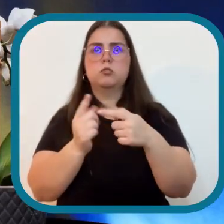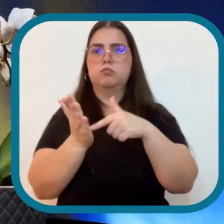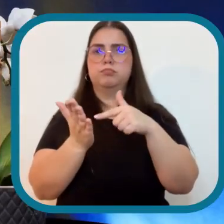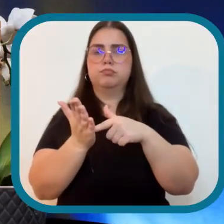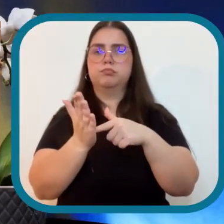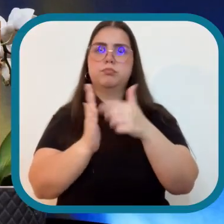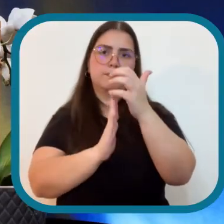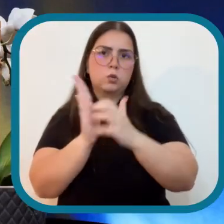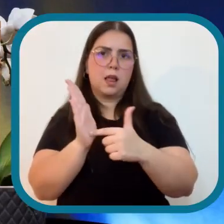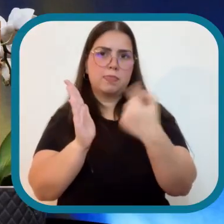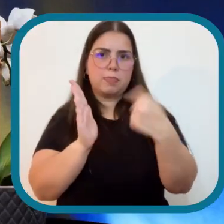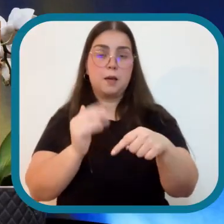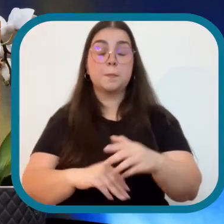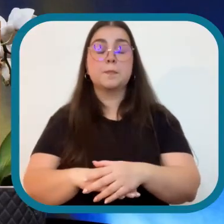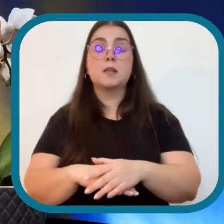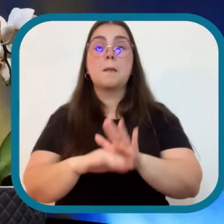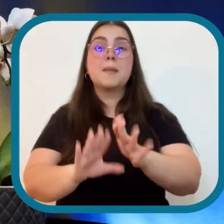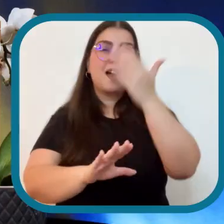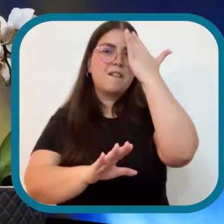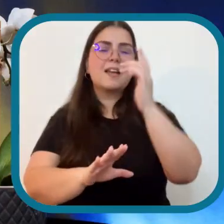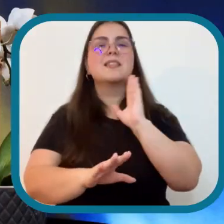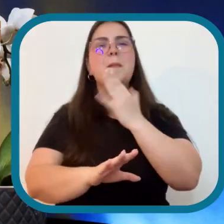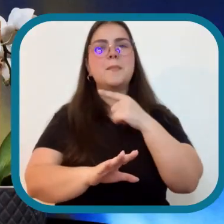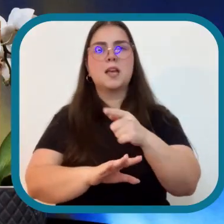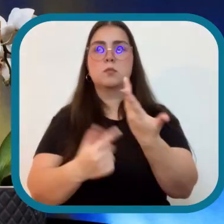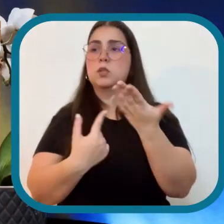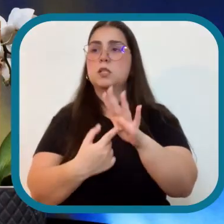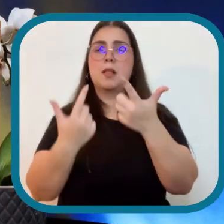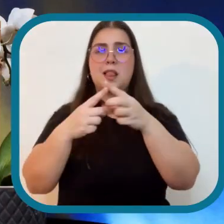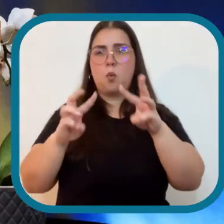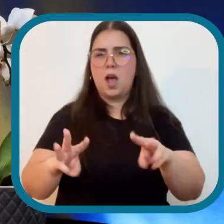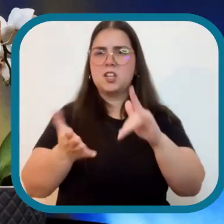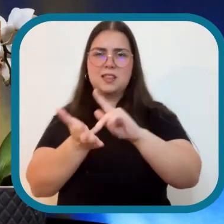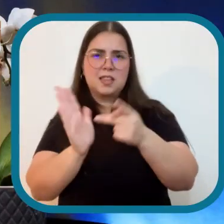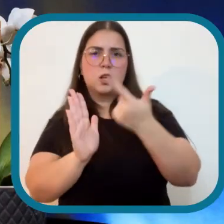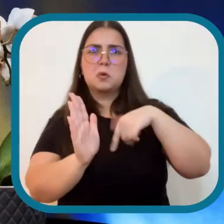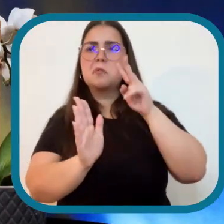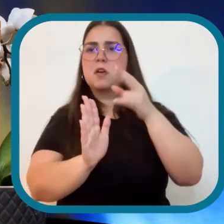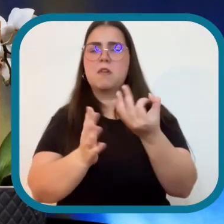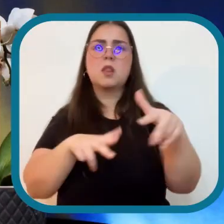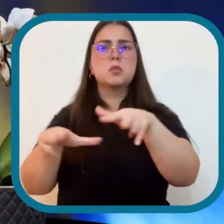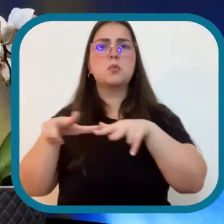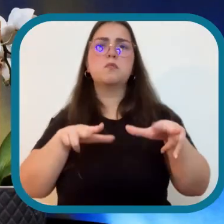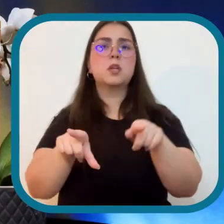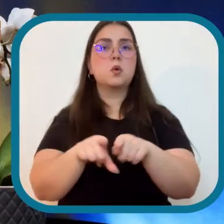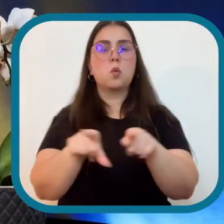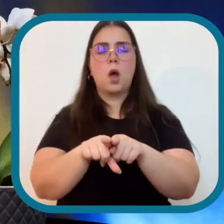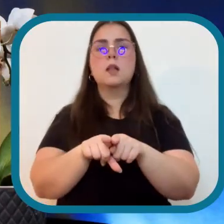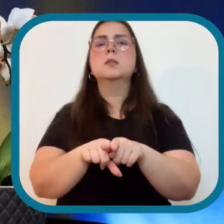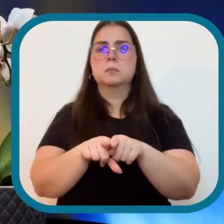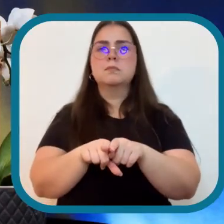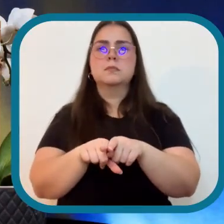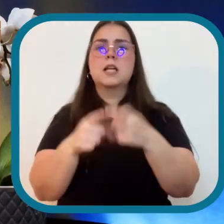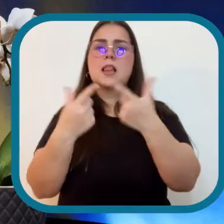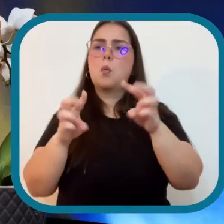do livro. Eu acho que depende, na linguagem técnica, e ouvimos isso nos vídeos mostrados, uma linguagem técnica,